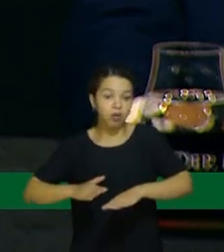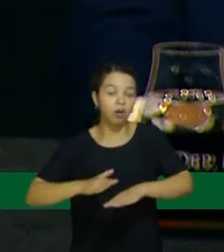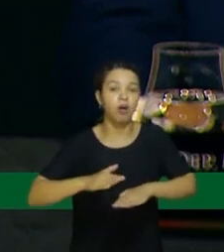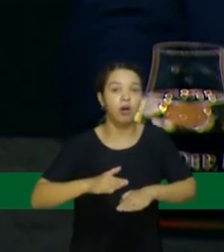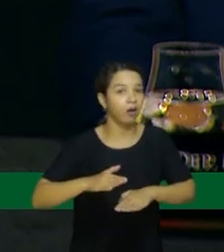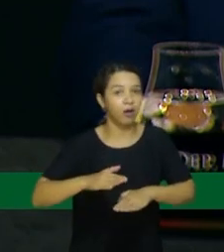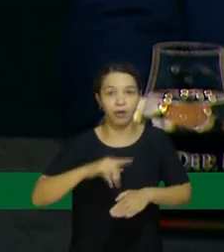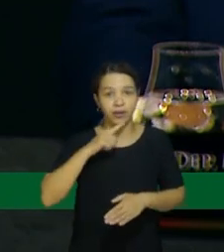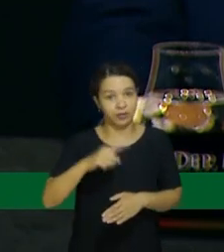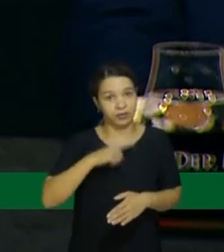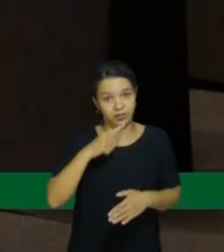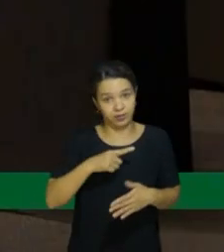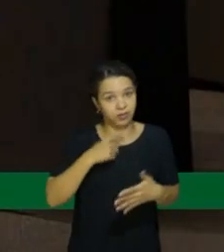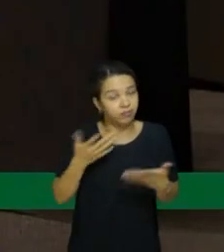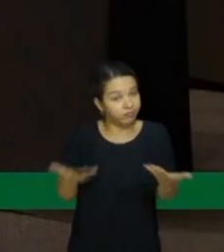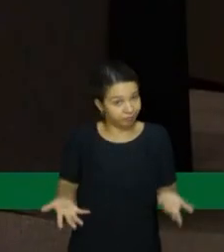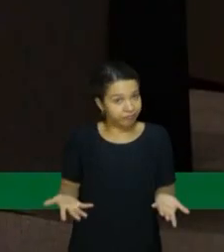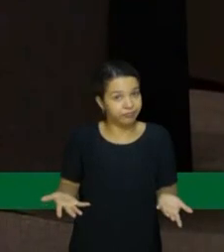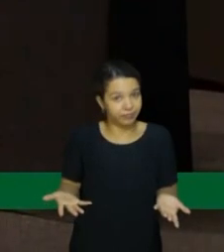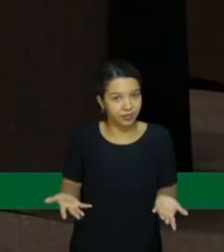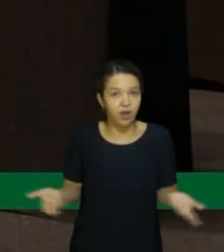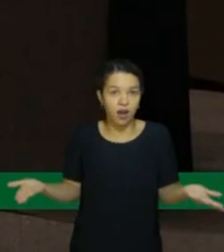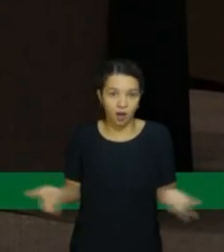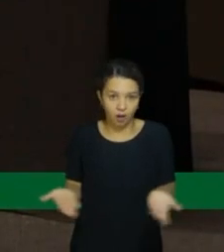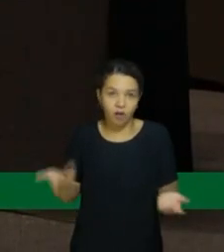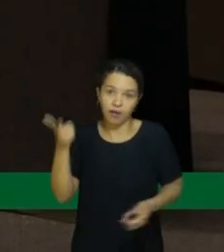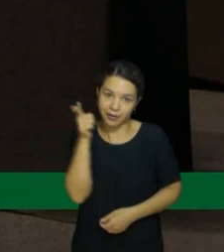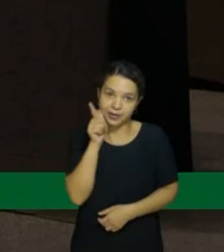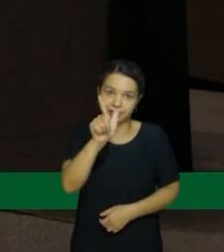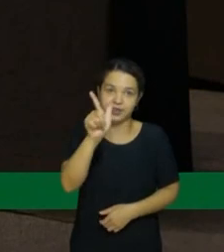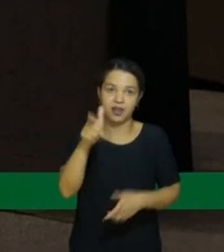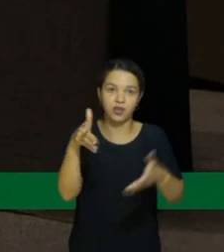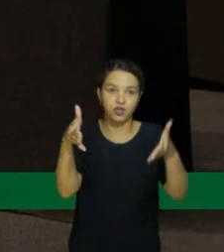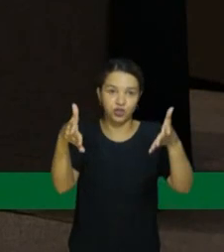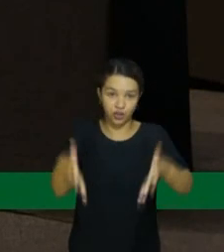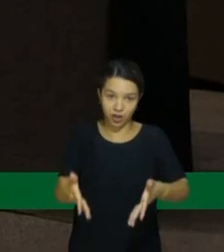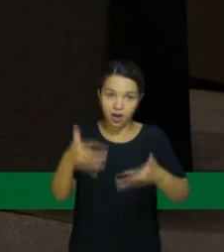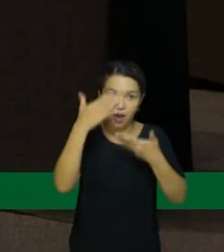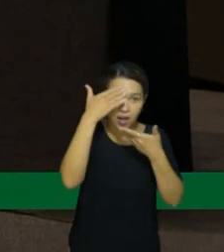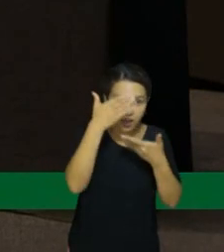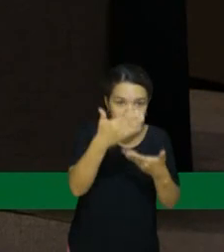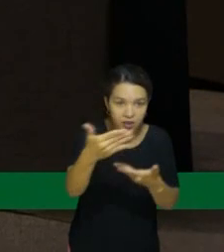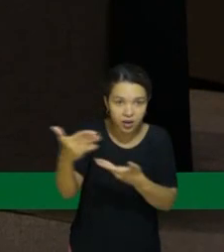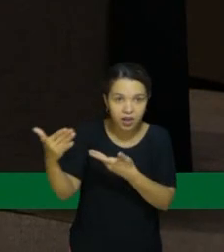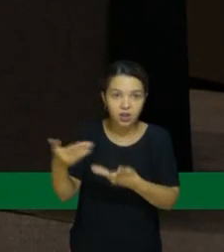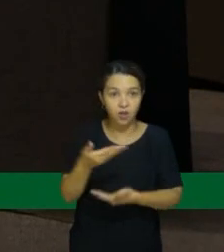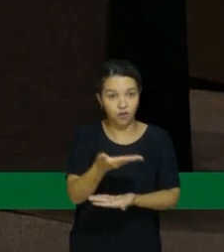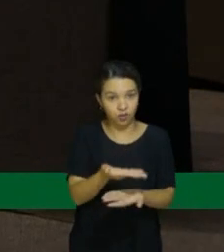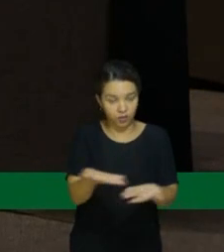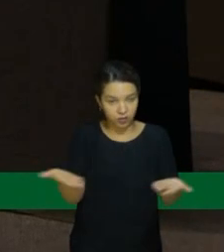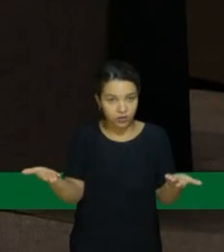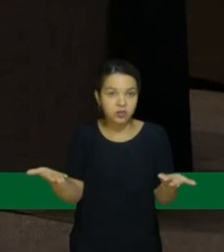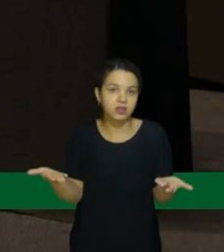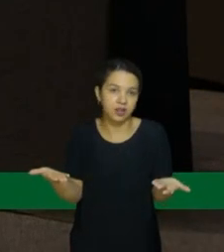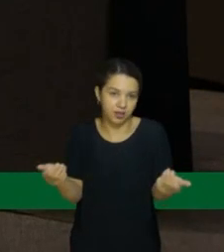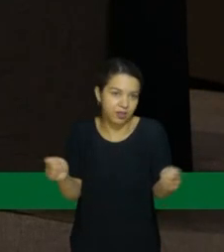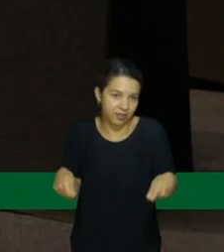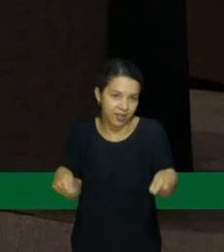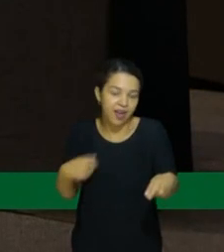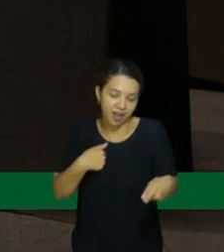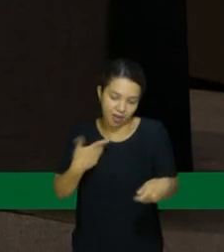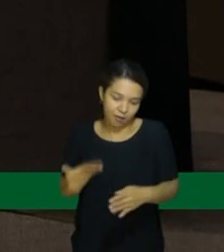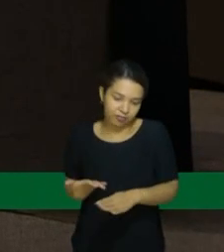espaço então aqui estou agradeço por poderem ter me possibilitado esse momento aqui